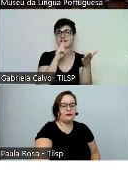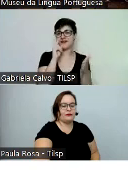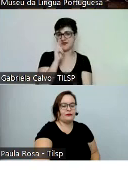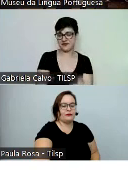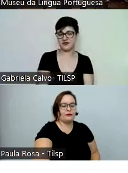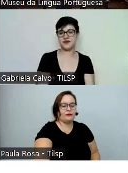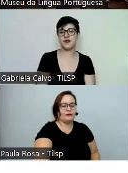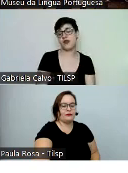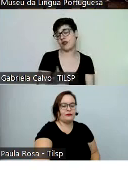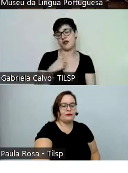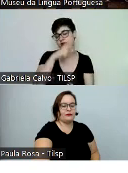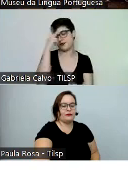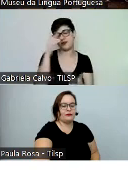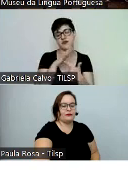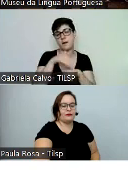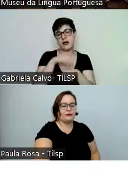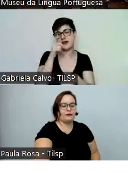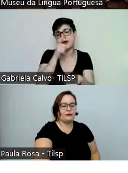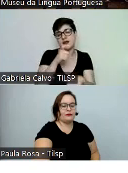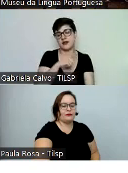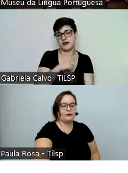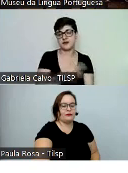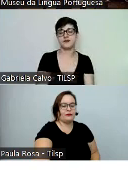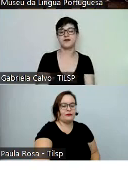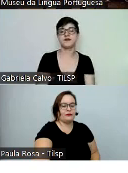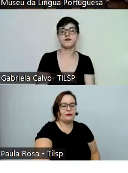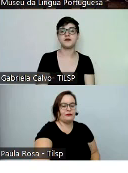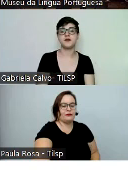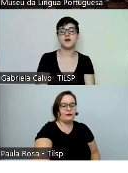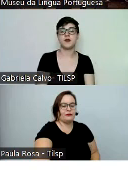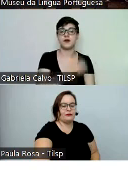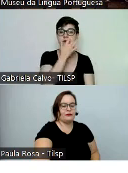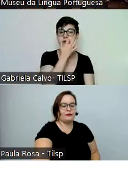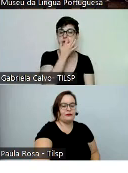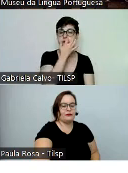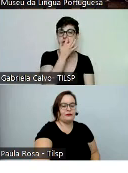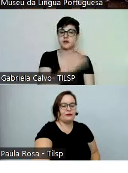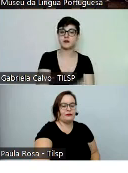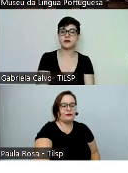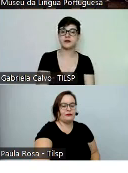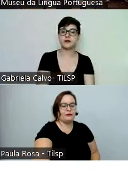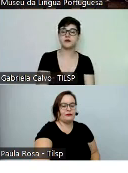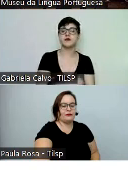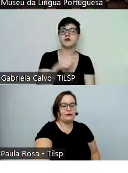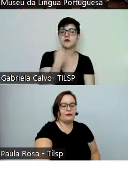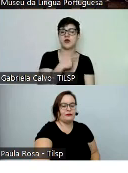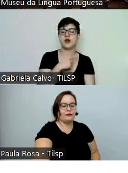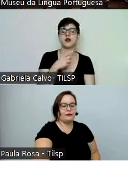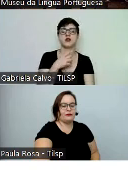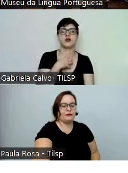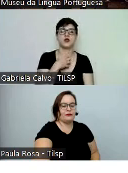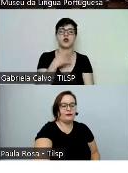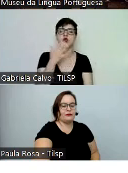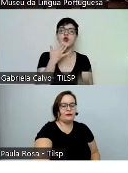aumentam o interesse das pessoas por essas línguas a gente como todos museus a gente tenta usar diagrama simples e Cores